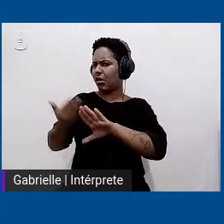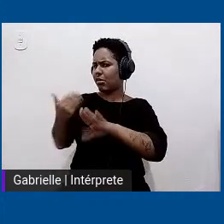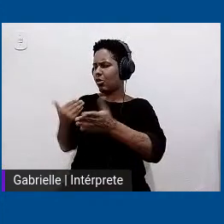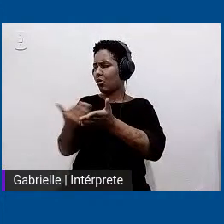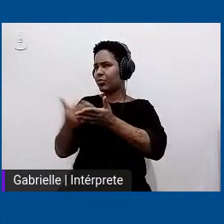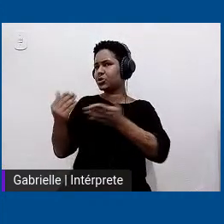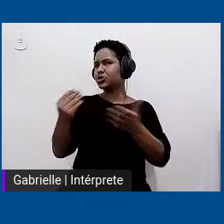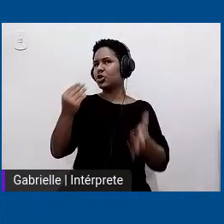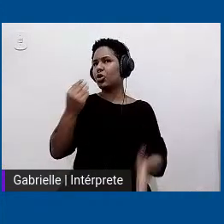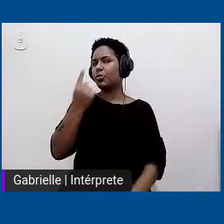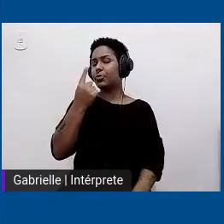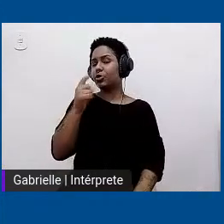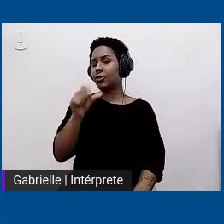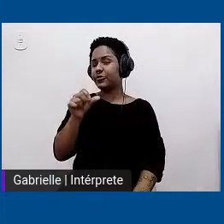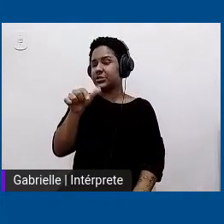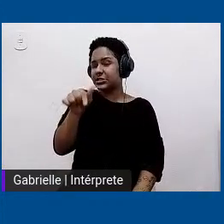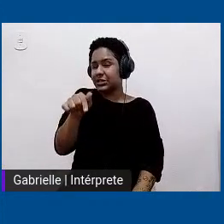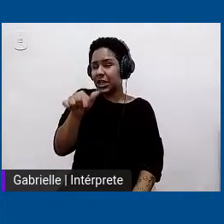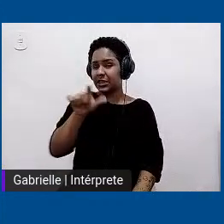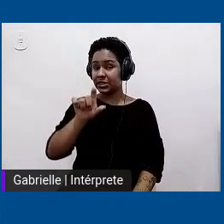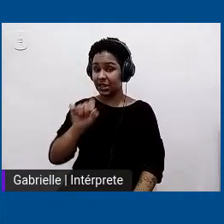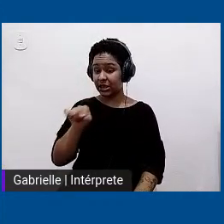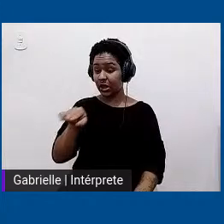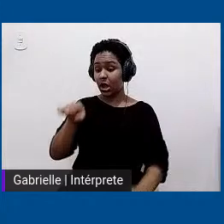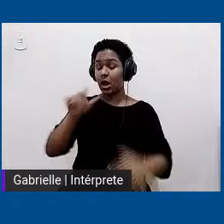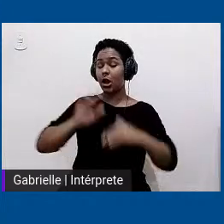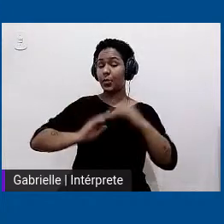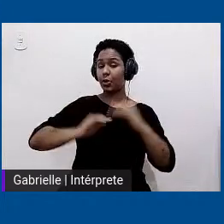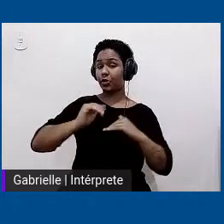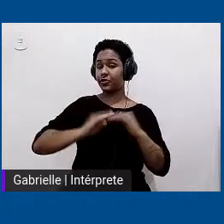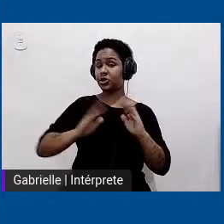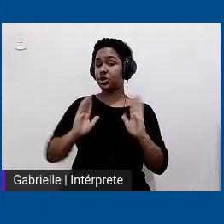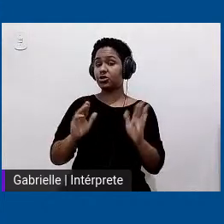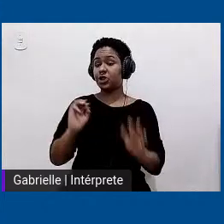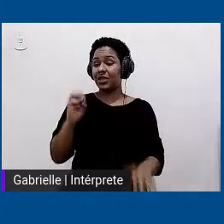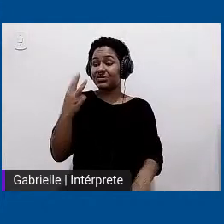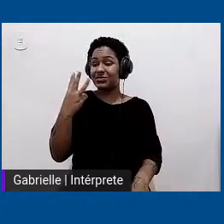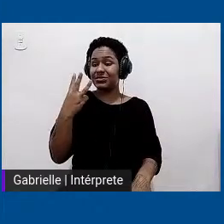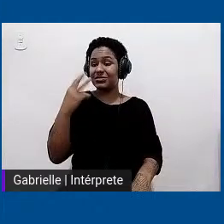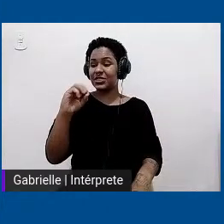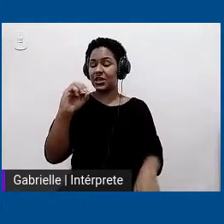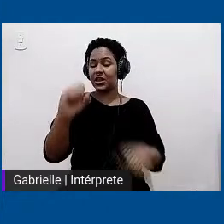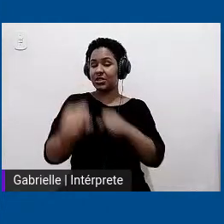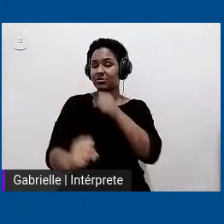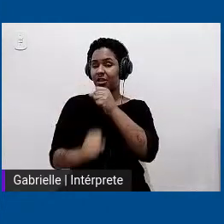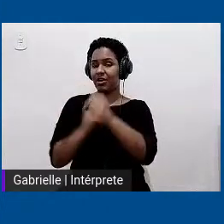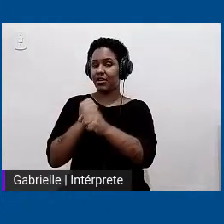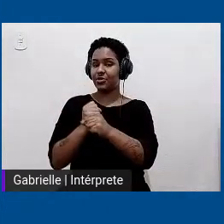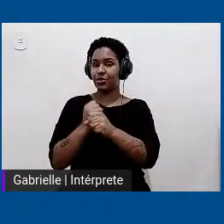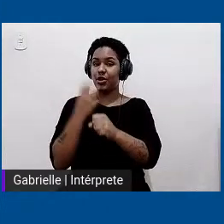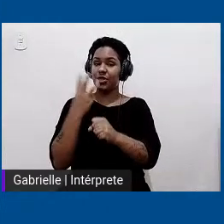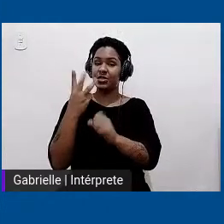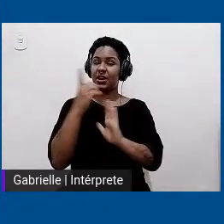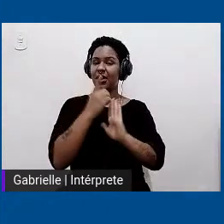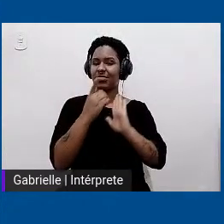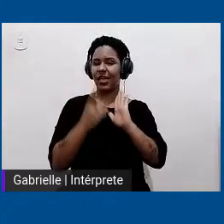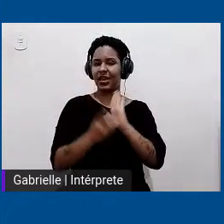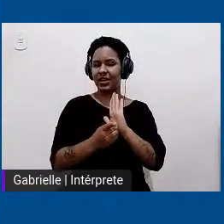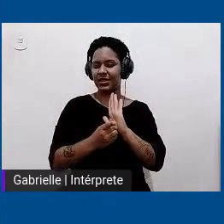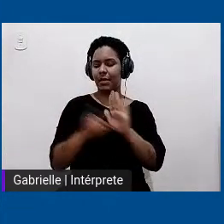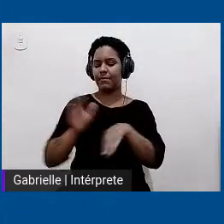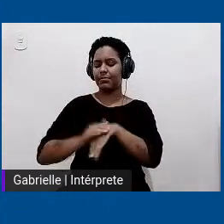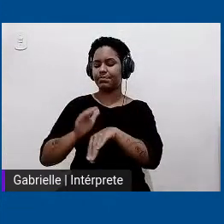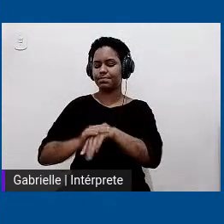ou seja, ele já era um profissional que estava na sua terceira década no final da sua terceira década de atuação,